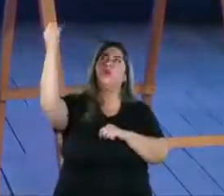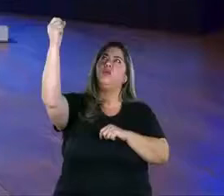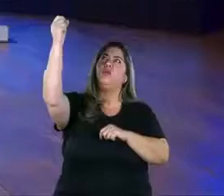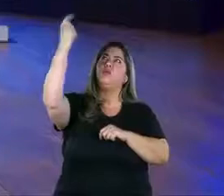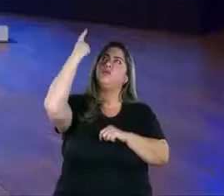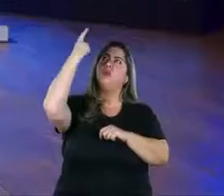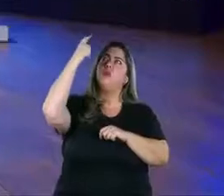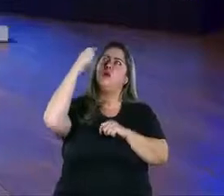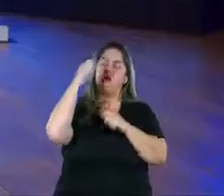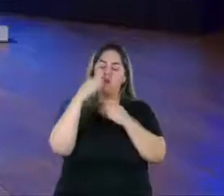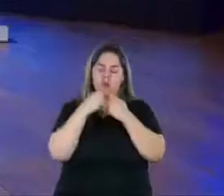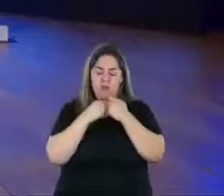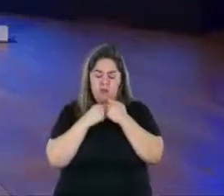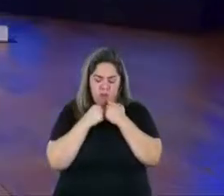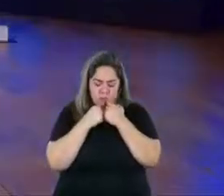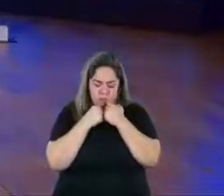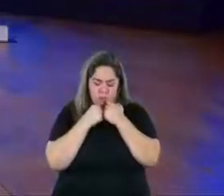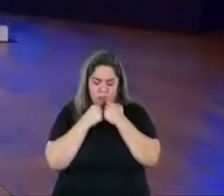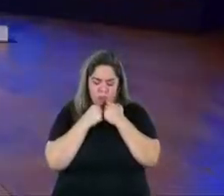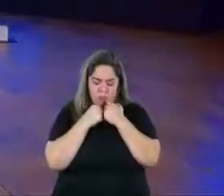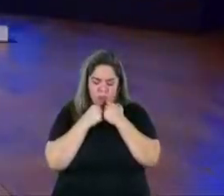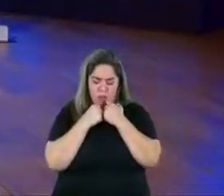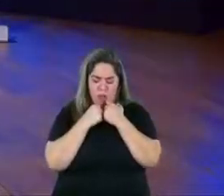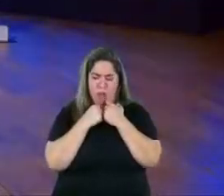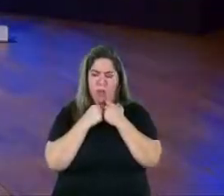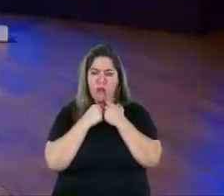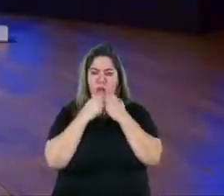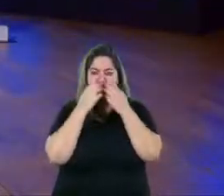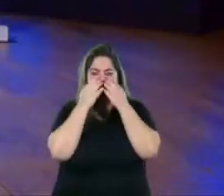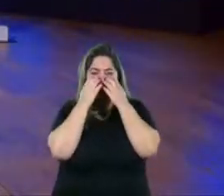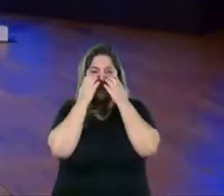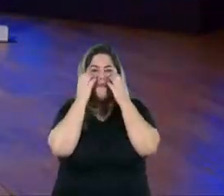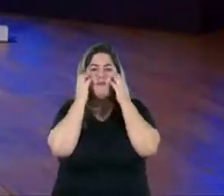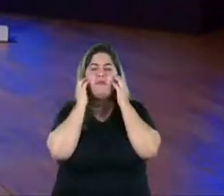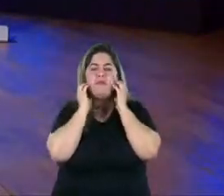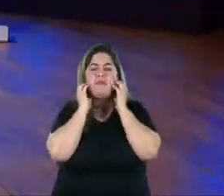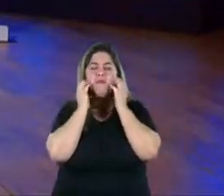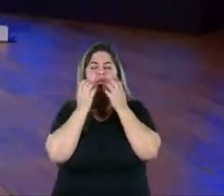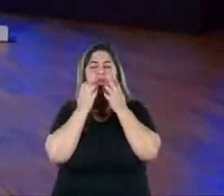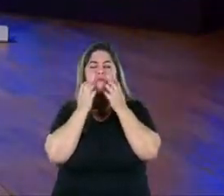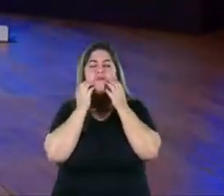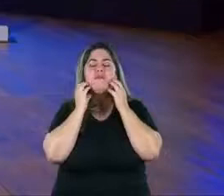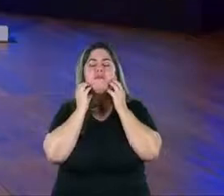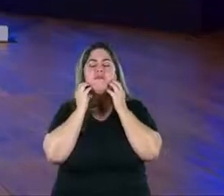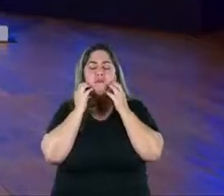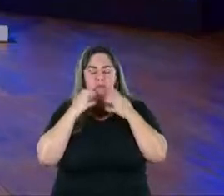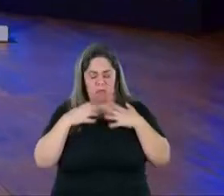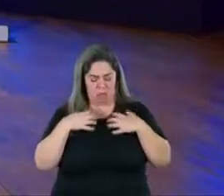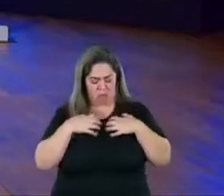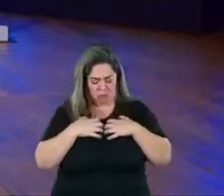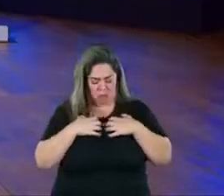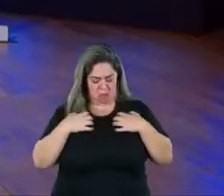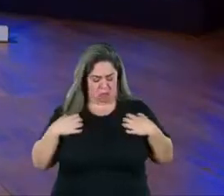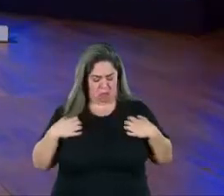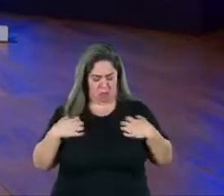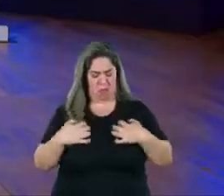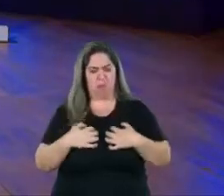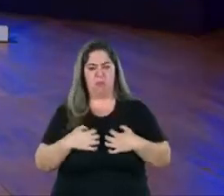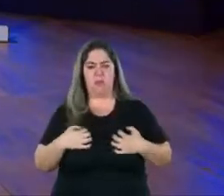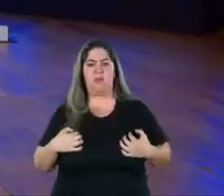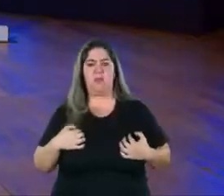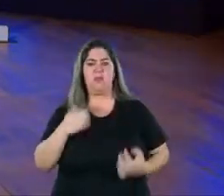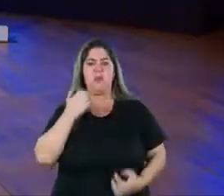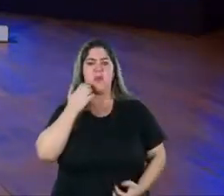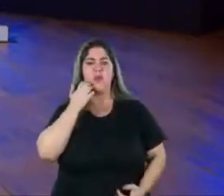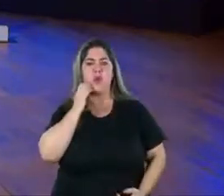máscara facial é de um rosa humano, sulcada de rugas. Até mesmo o peito mostra uma pele glabra e rósea,